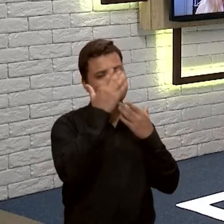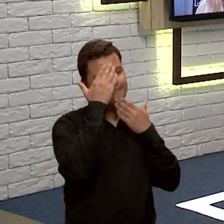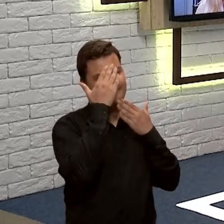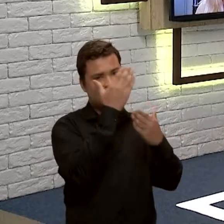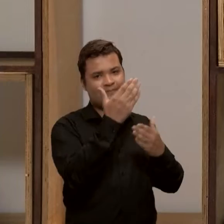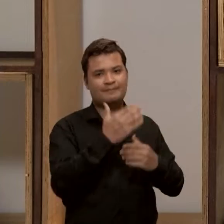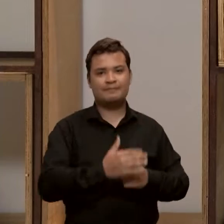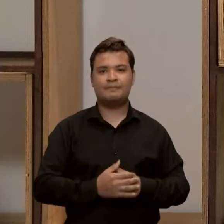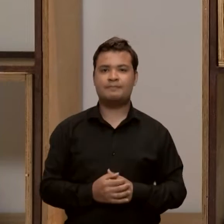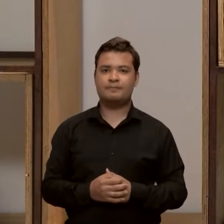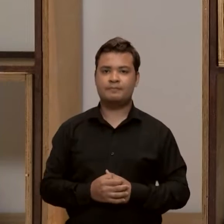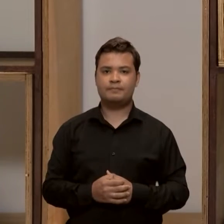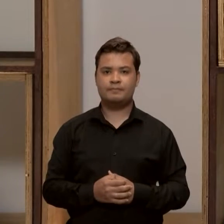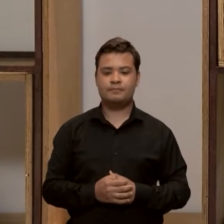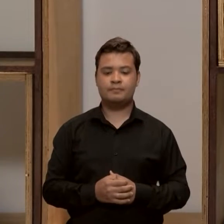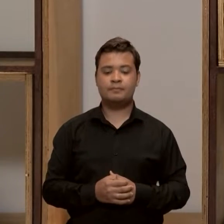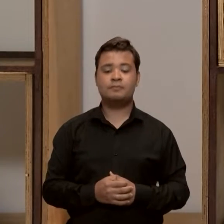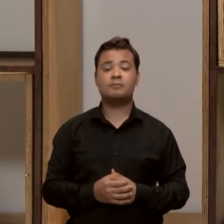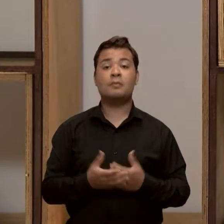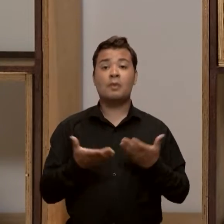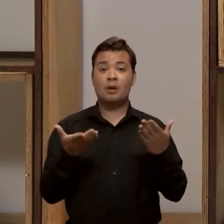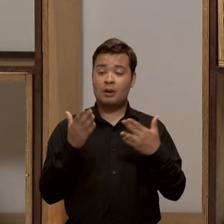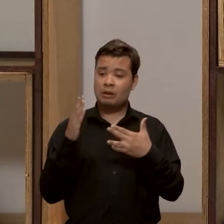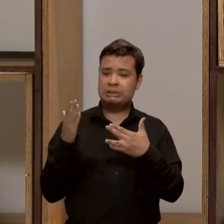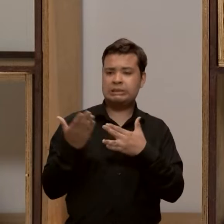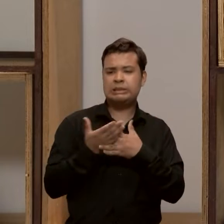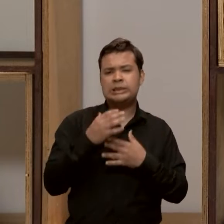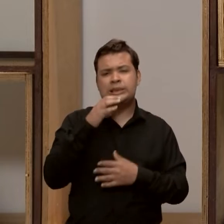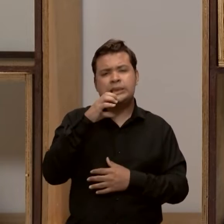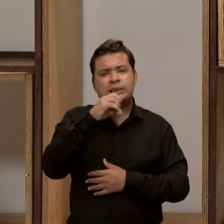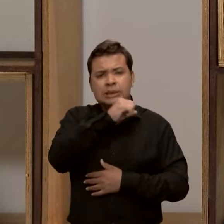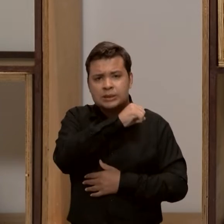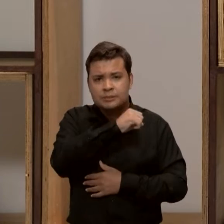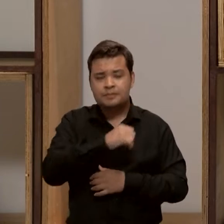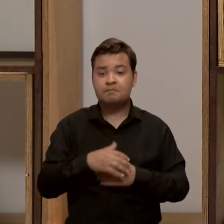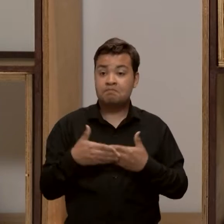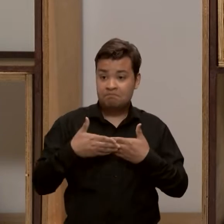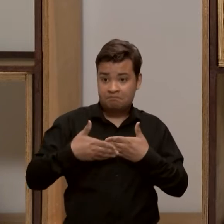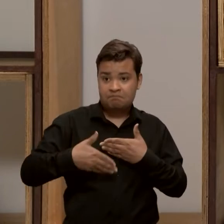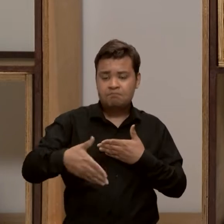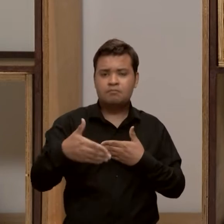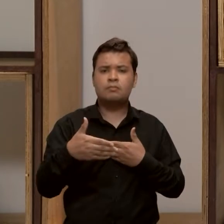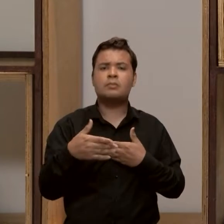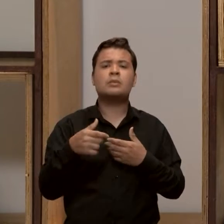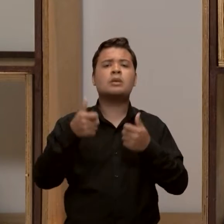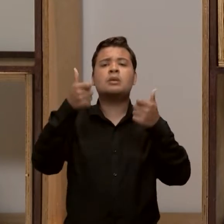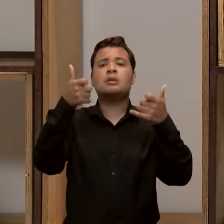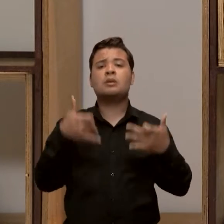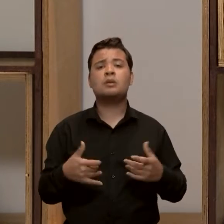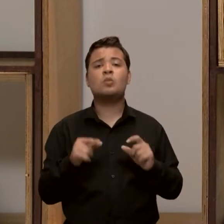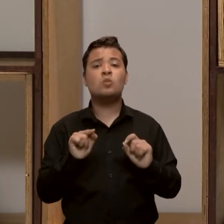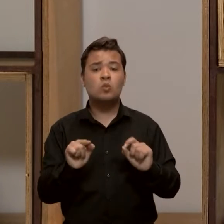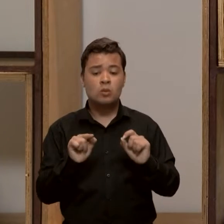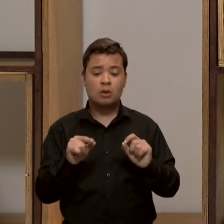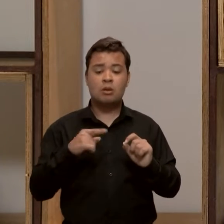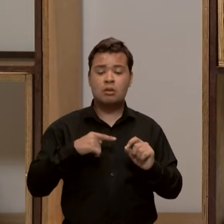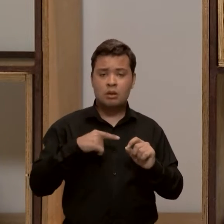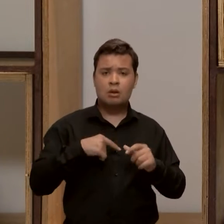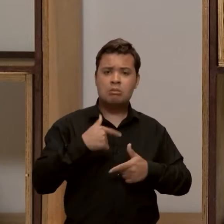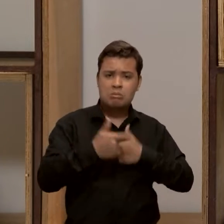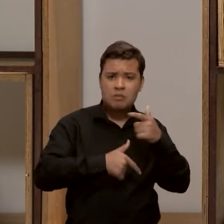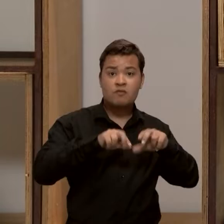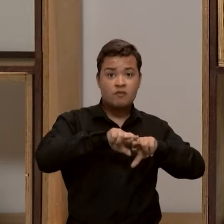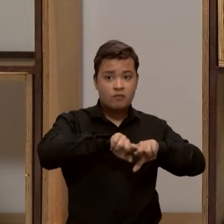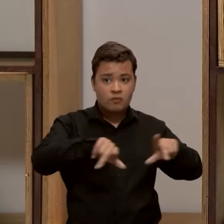obrigada. Bom, agora um intervalo rápido e daqui a pouco a gente fala sobre iniciativas que ajudam